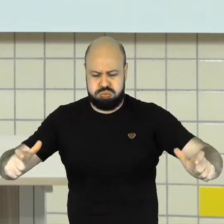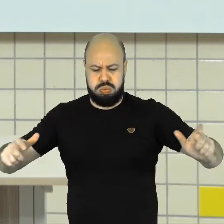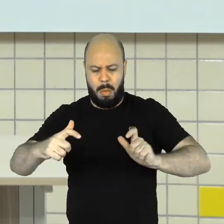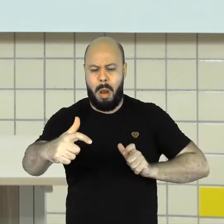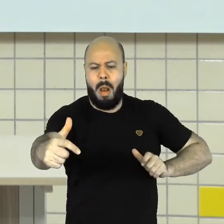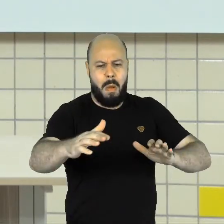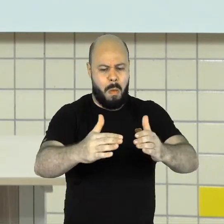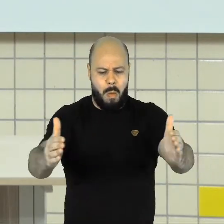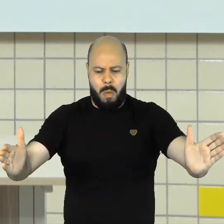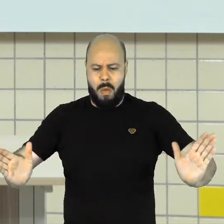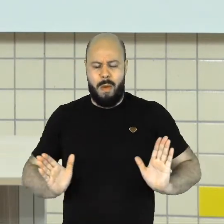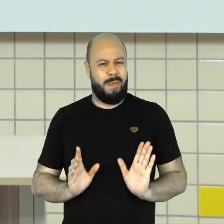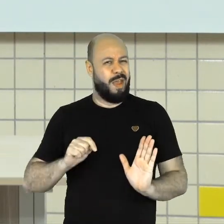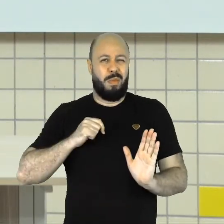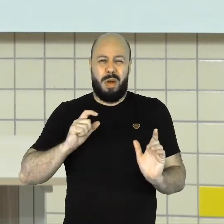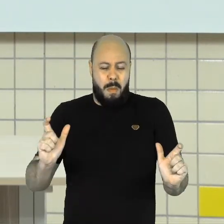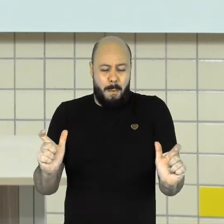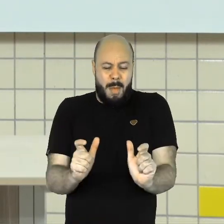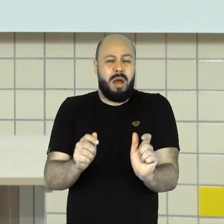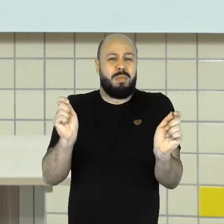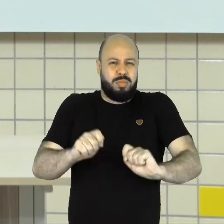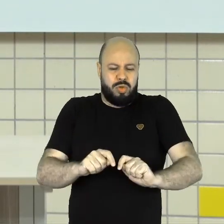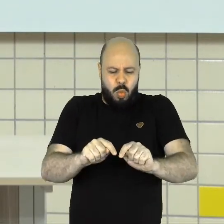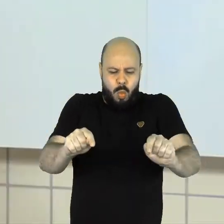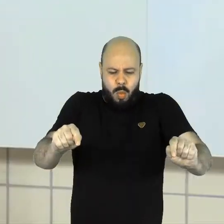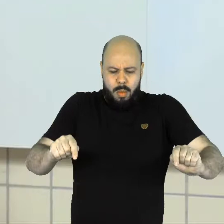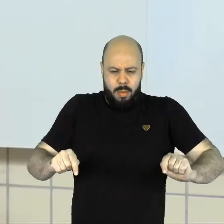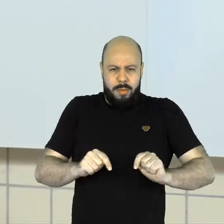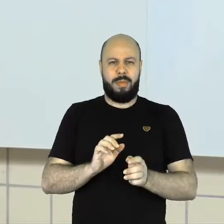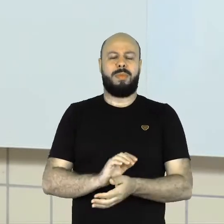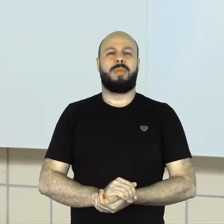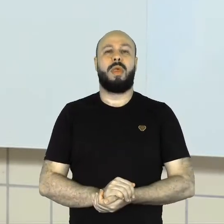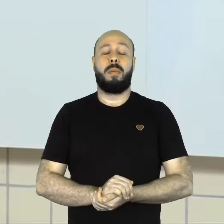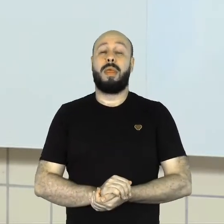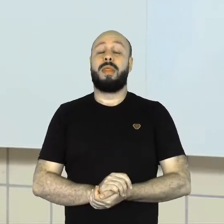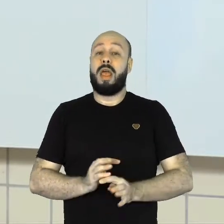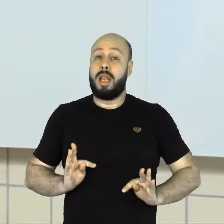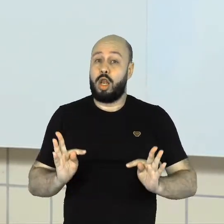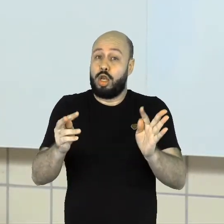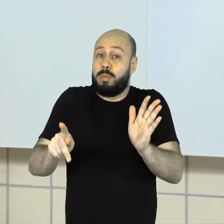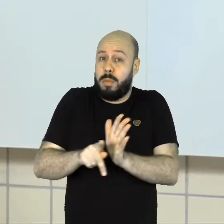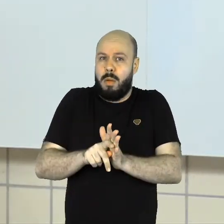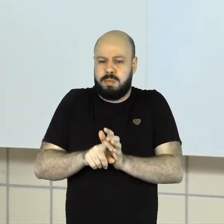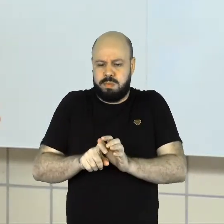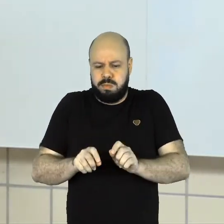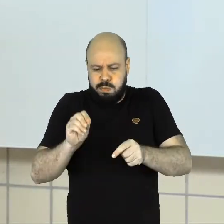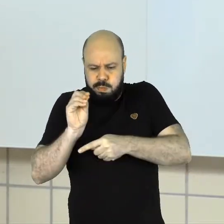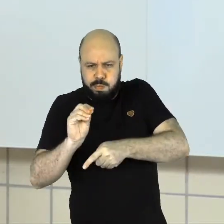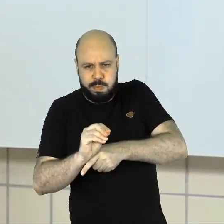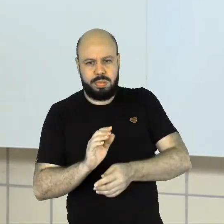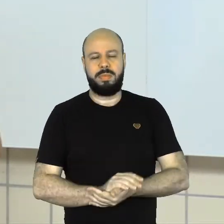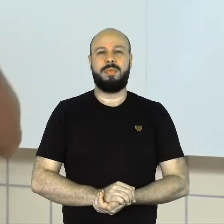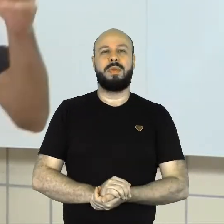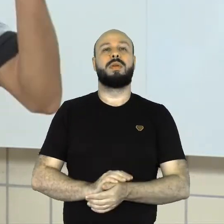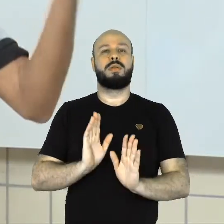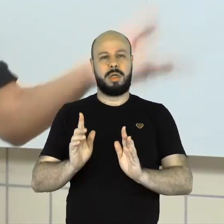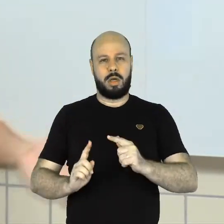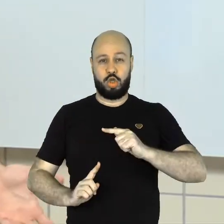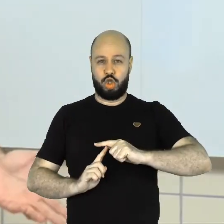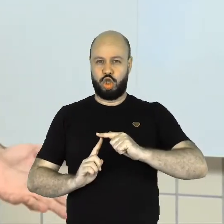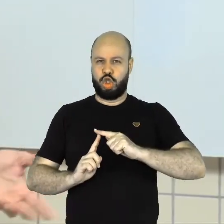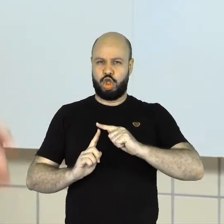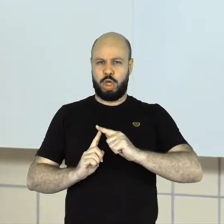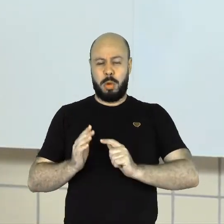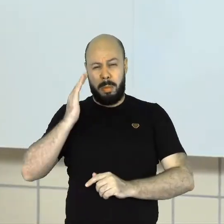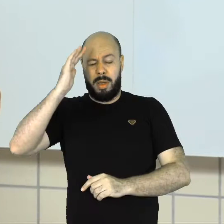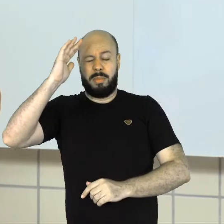muito grandes, ok? Beleza? Então eu situei para vocês esses dois tipos principais de agricultura, os dois grandes